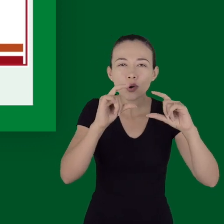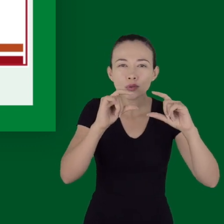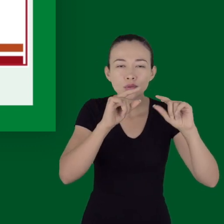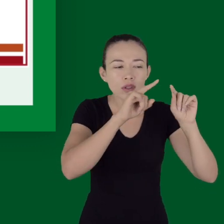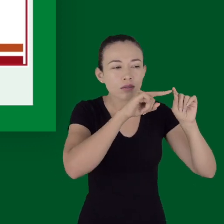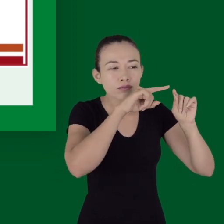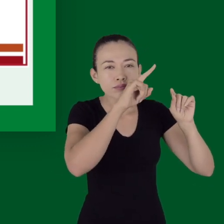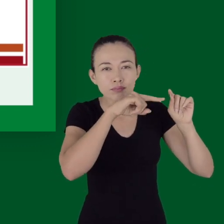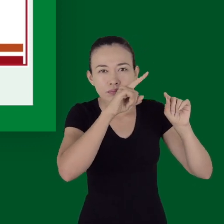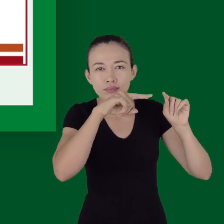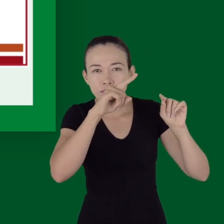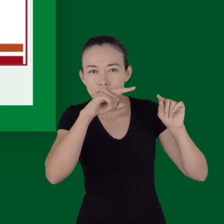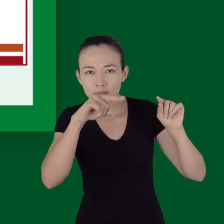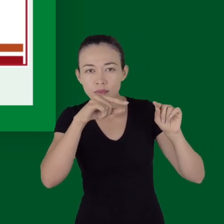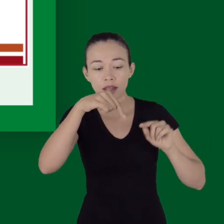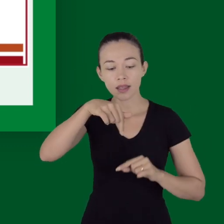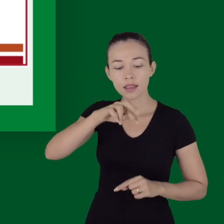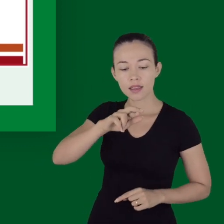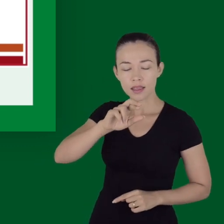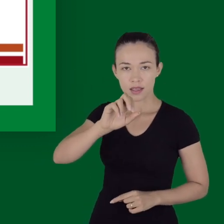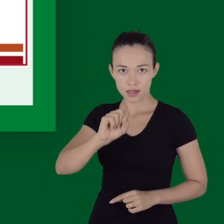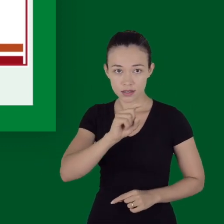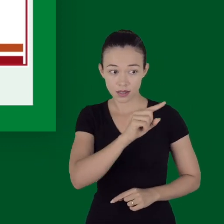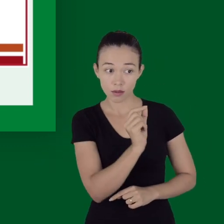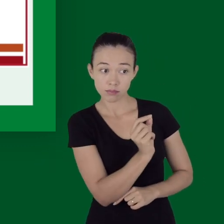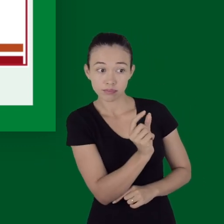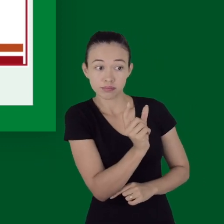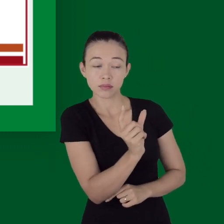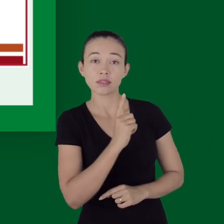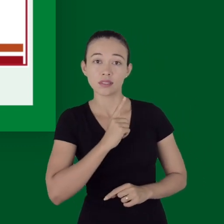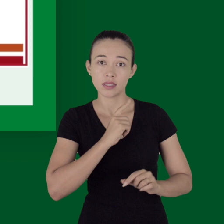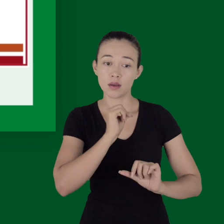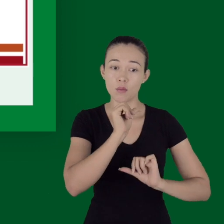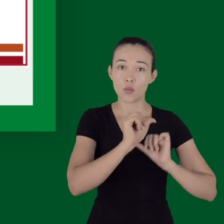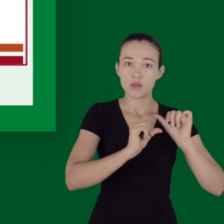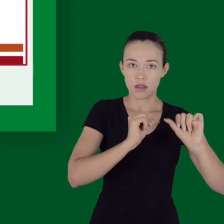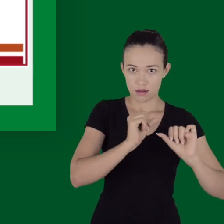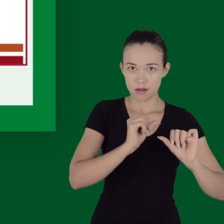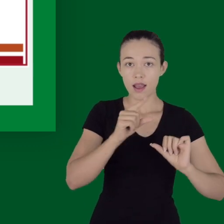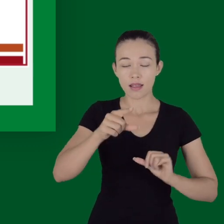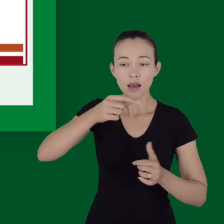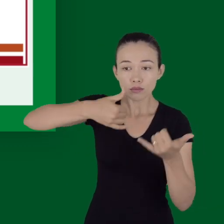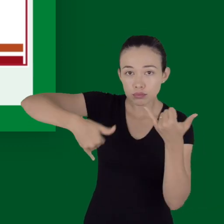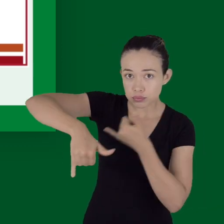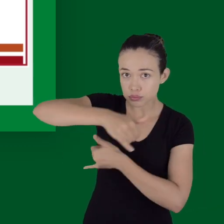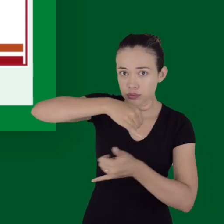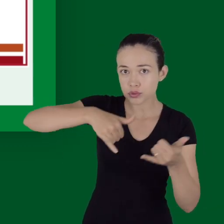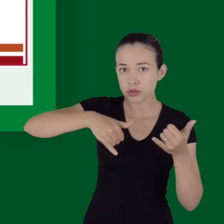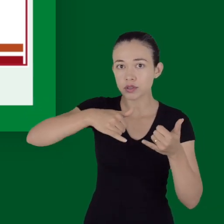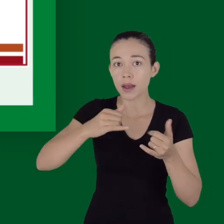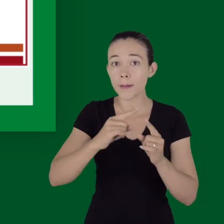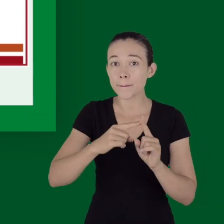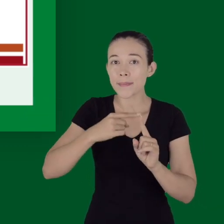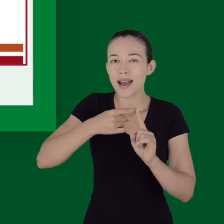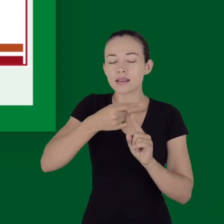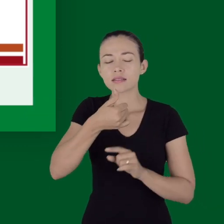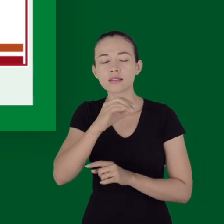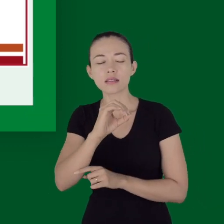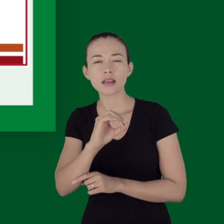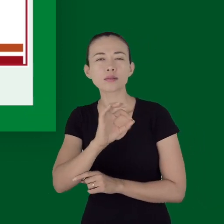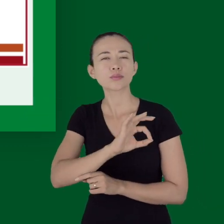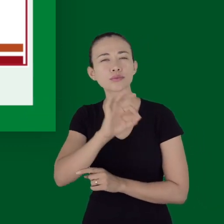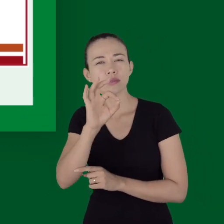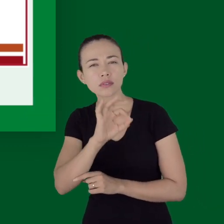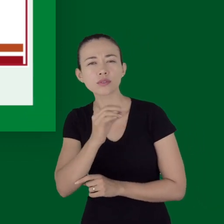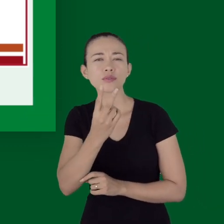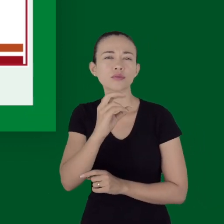10 a 20% a mais daquela energia para segurança, né? até para o transporte do paciente, para ele não perder a